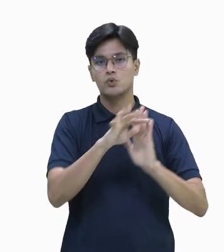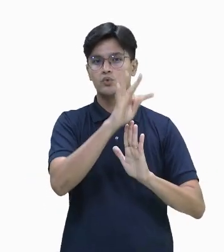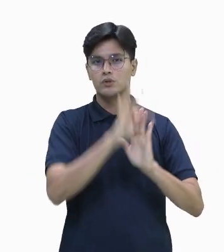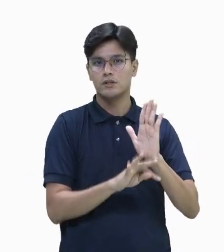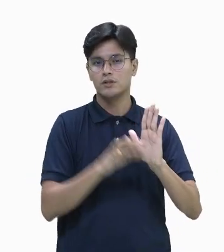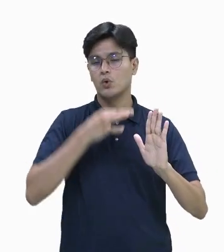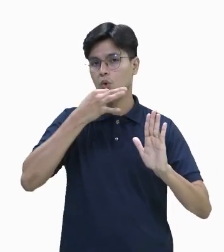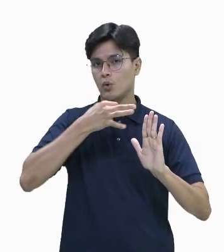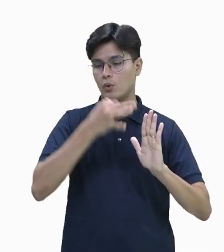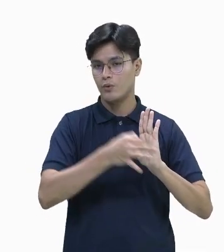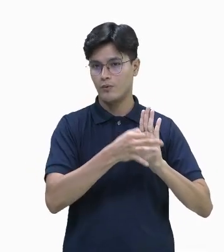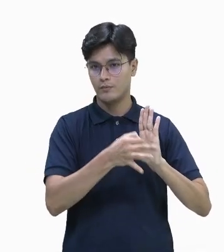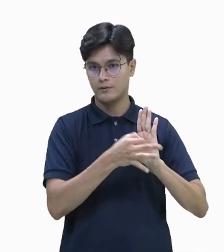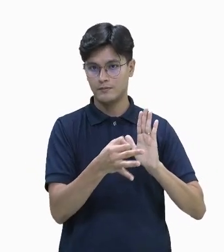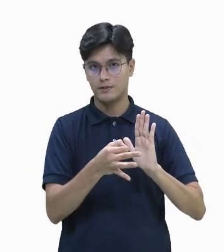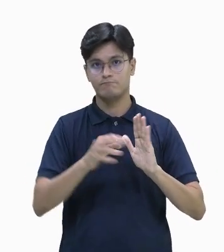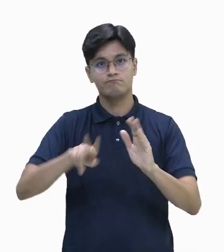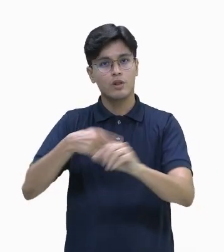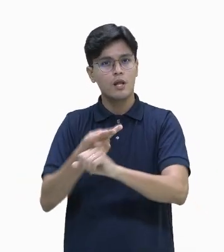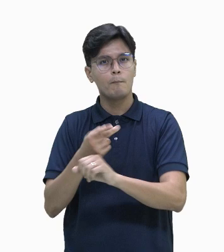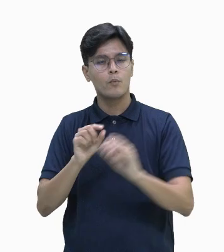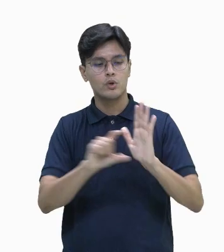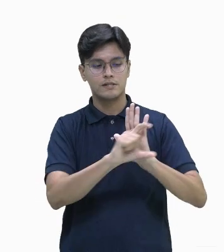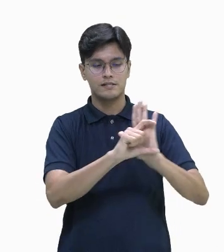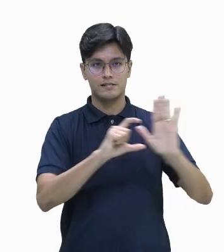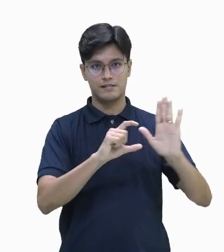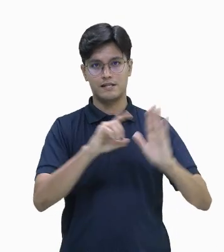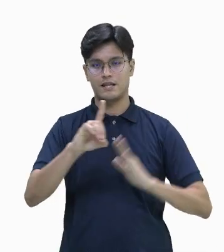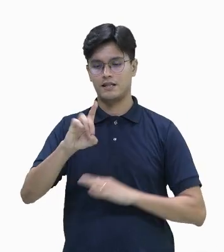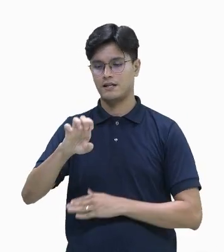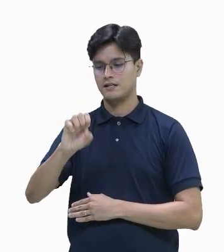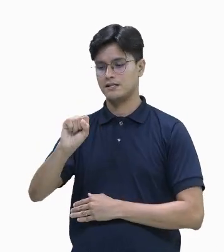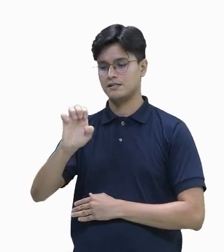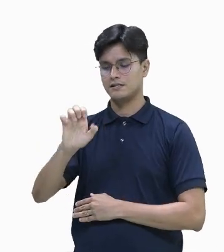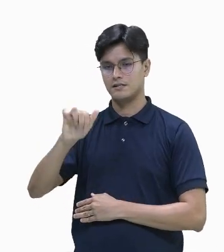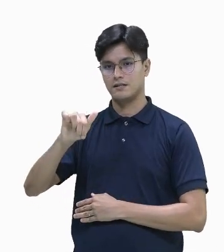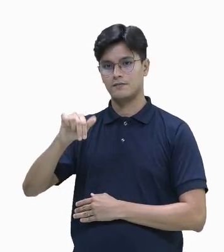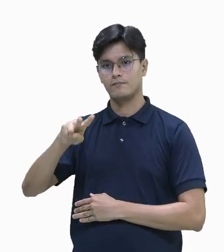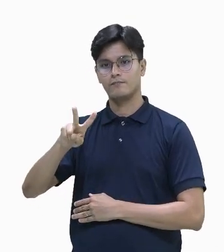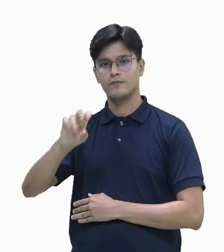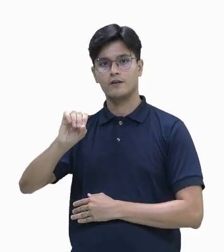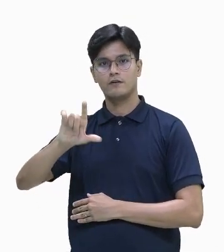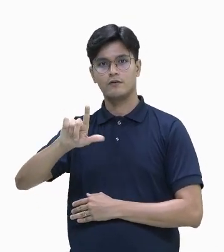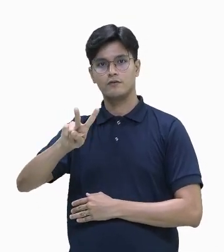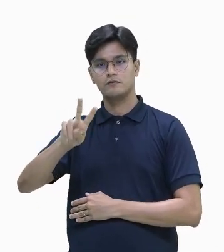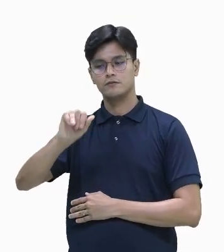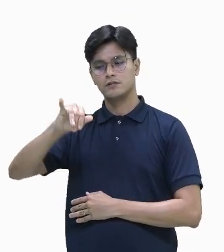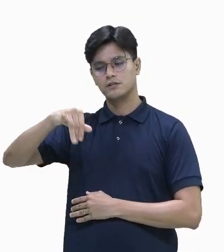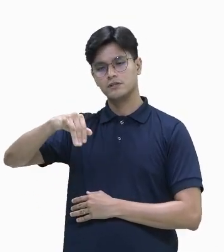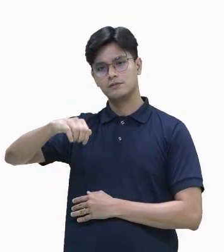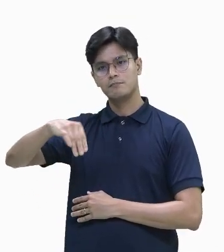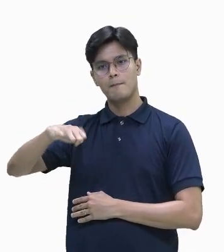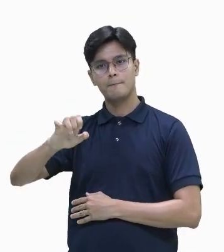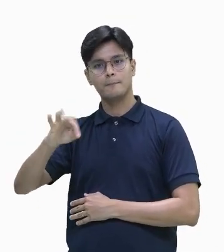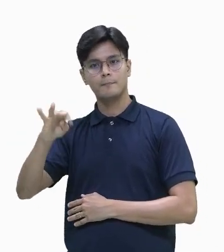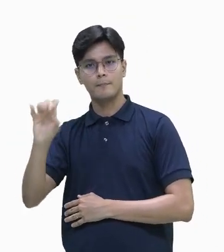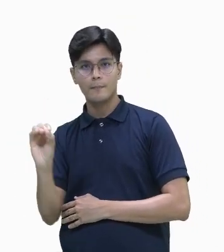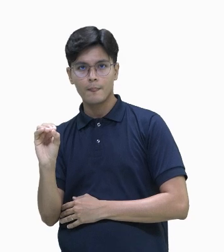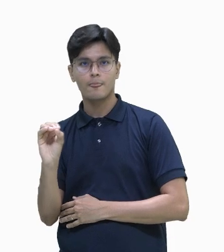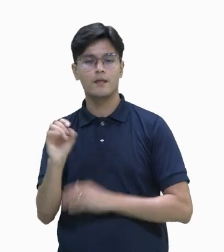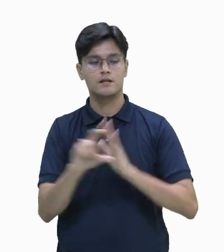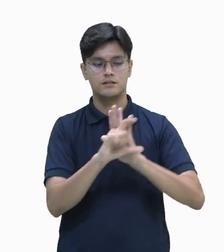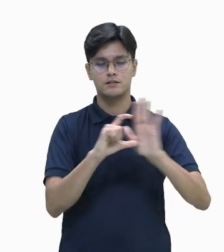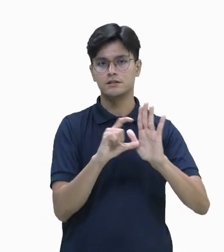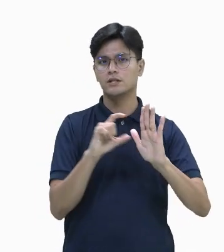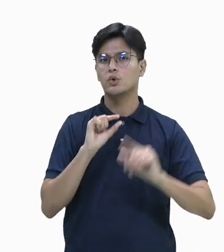nós passamos para esse desenvolvimento. E o que a gente vai observar que está presente nesse desenvolvimento? Então,